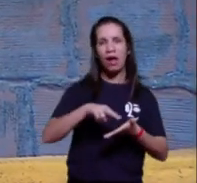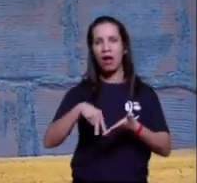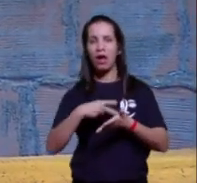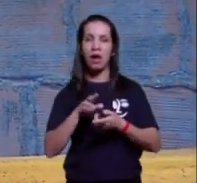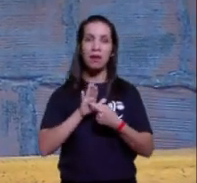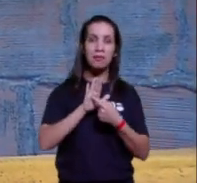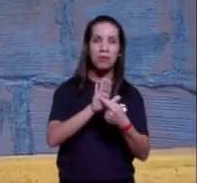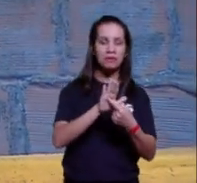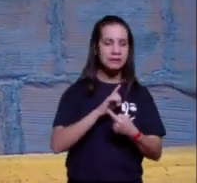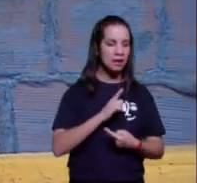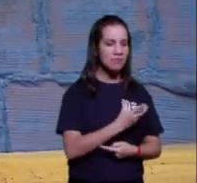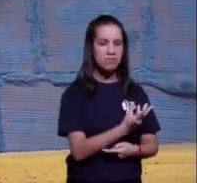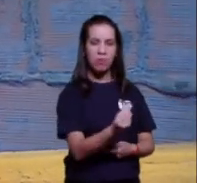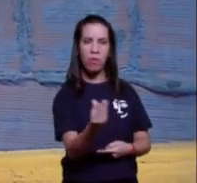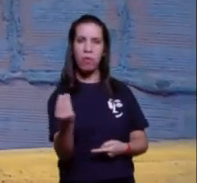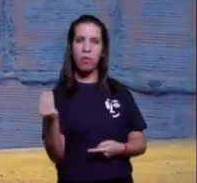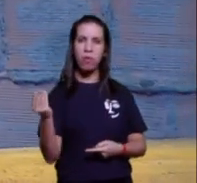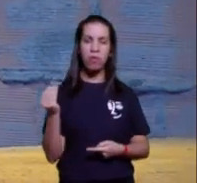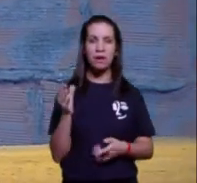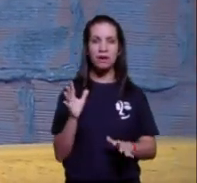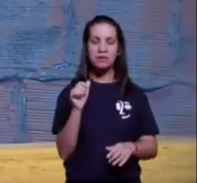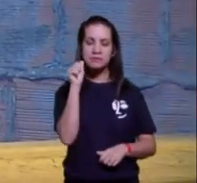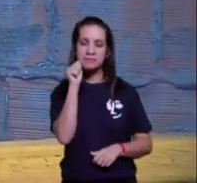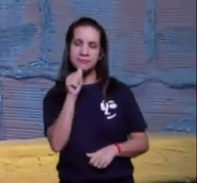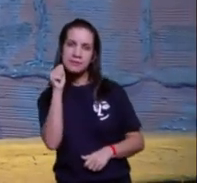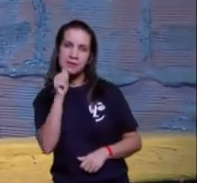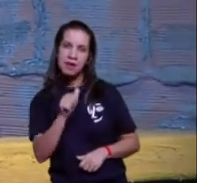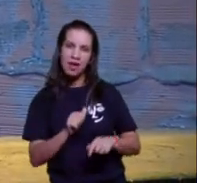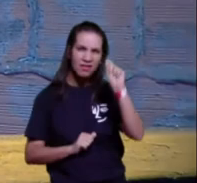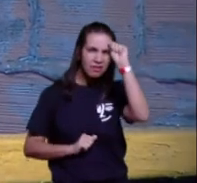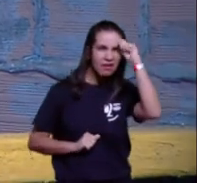a abundância que carrega. Mulher,